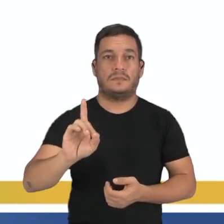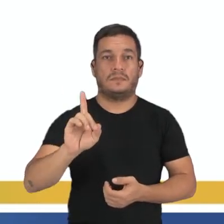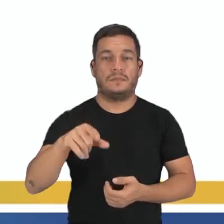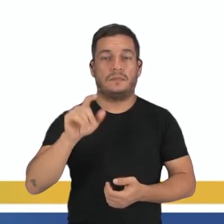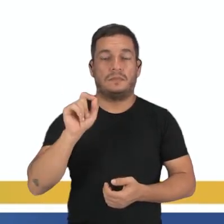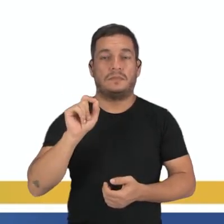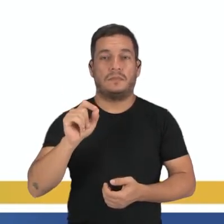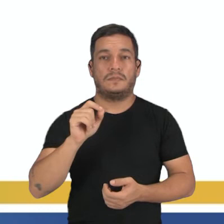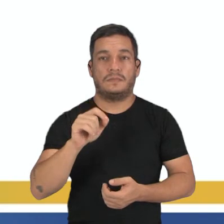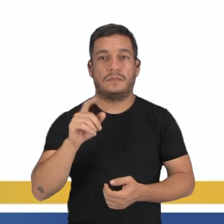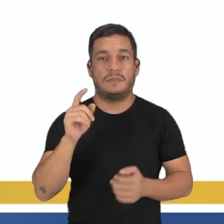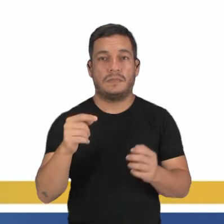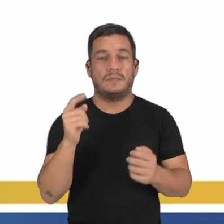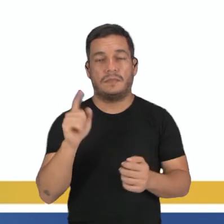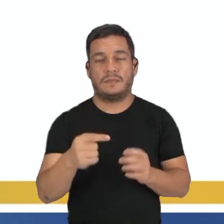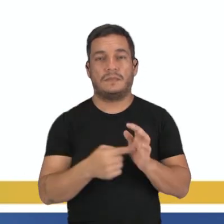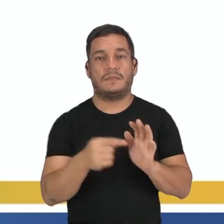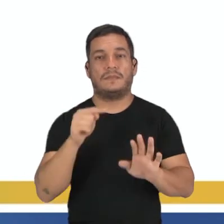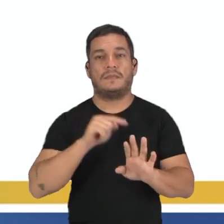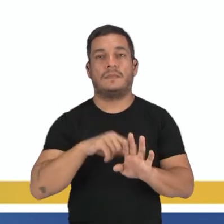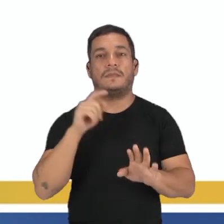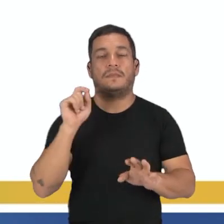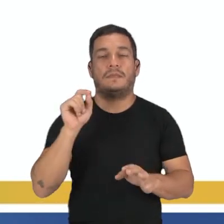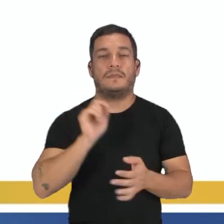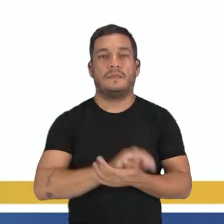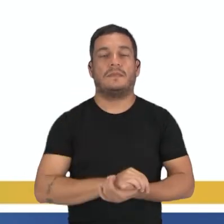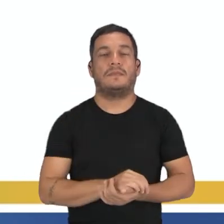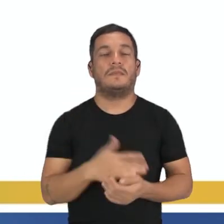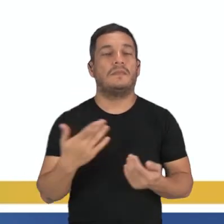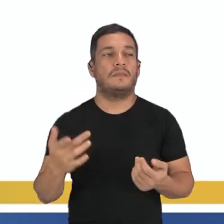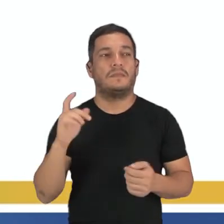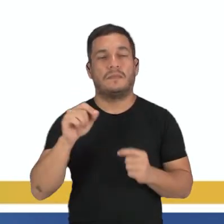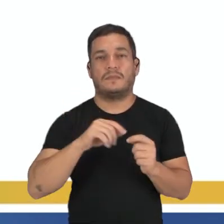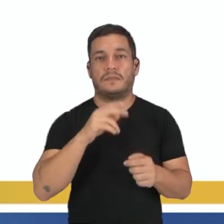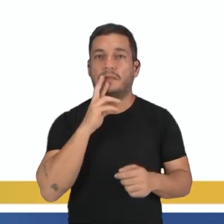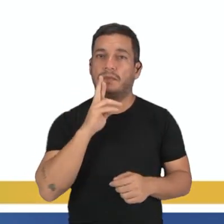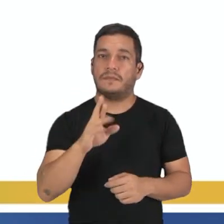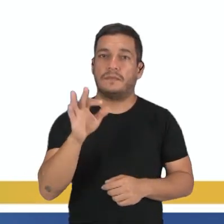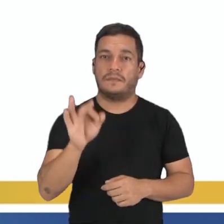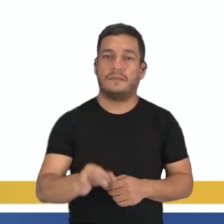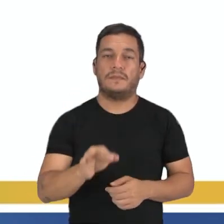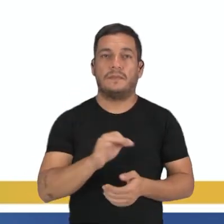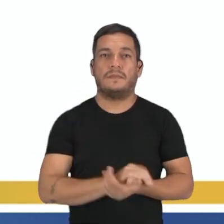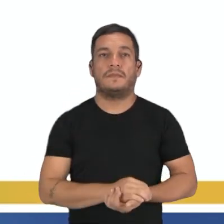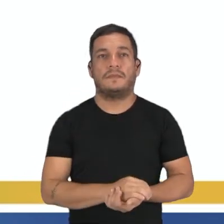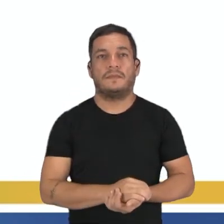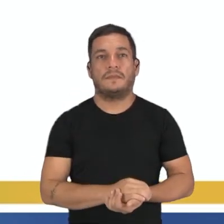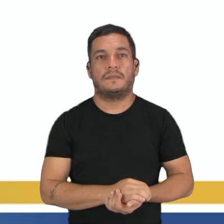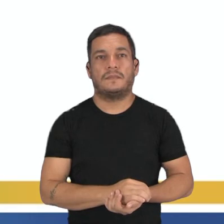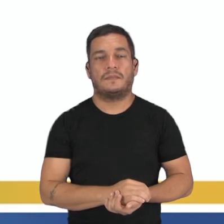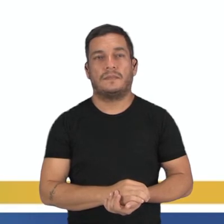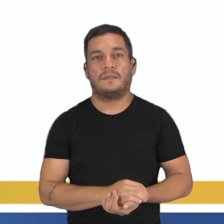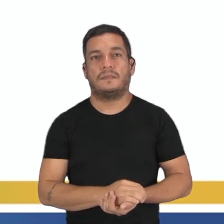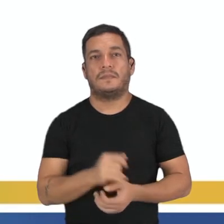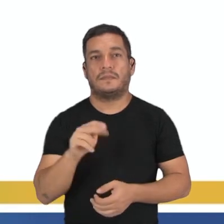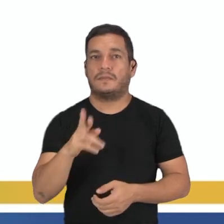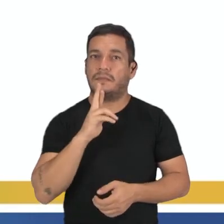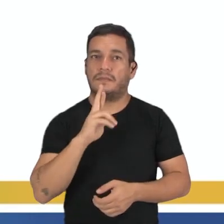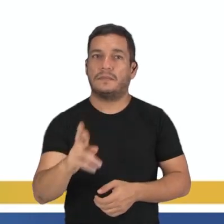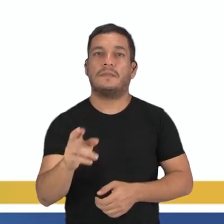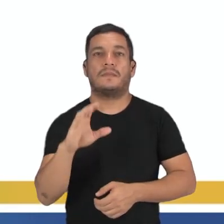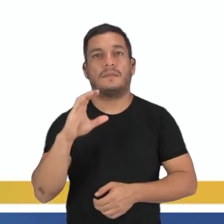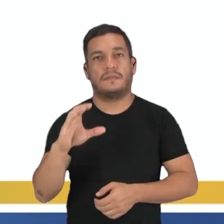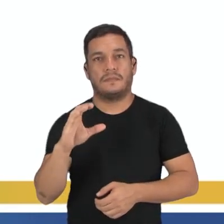ela está no seu sentido figurado vamos agora saber qual é essa alternativa um quem